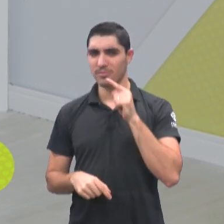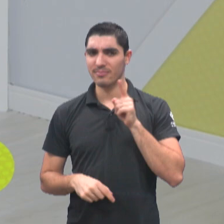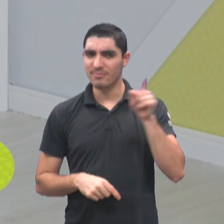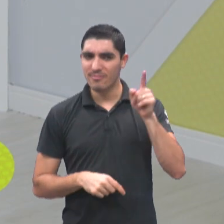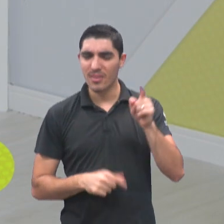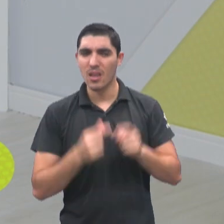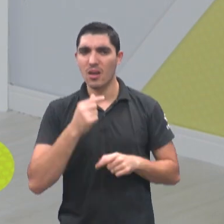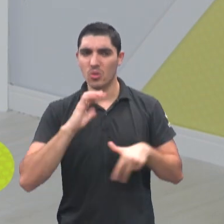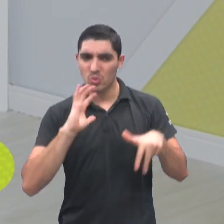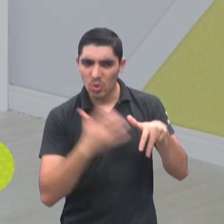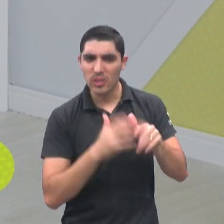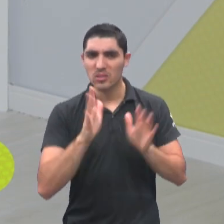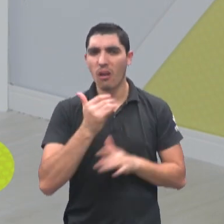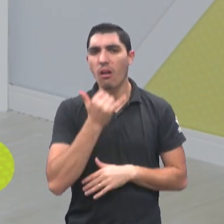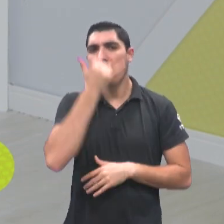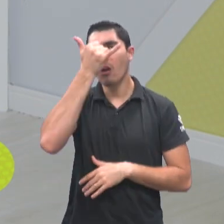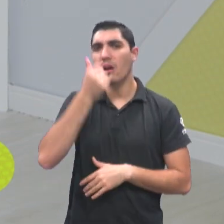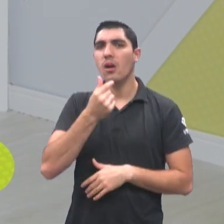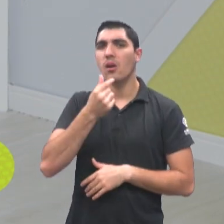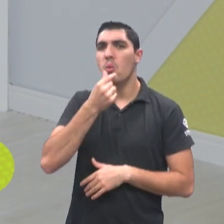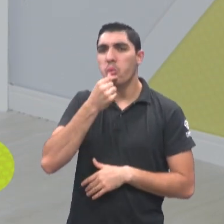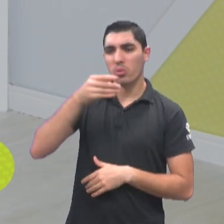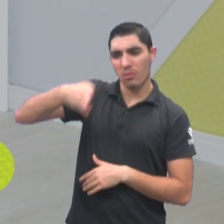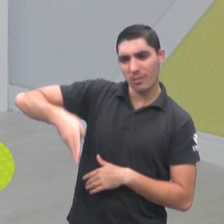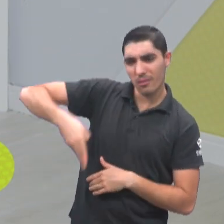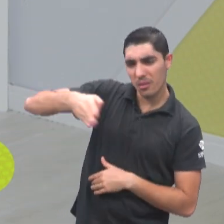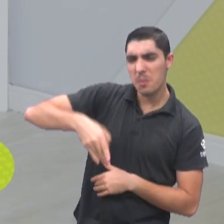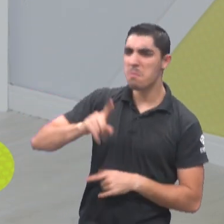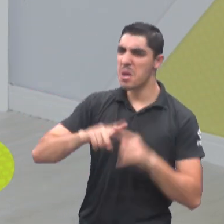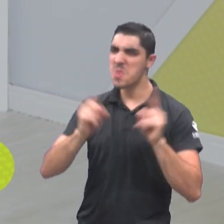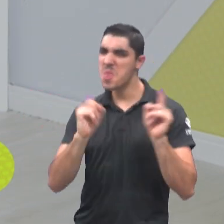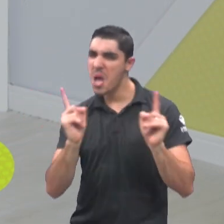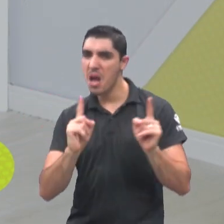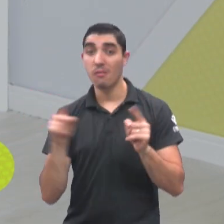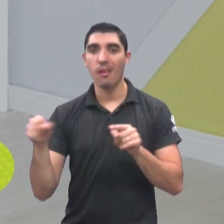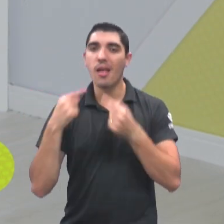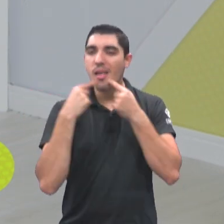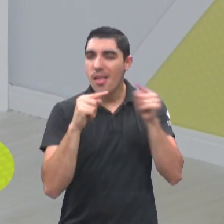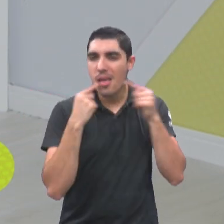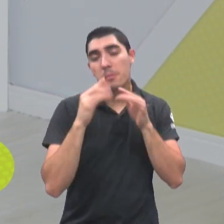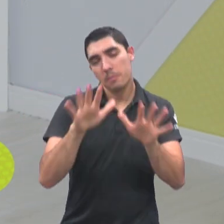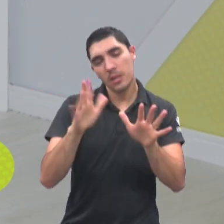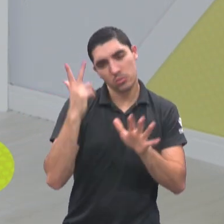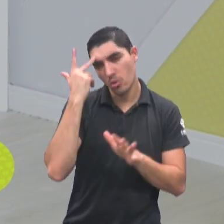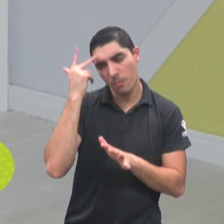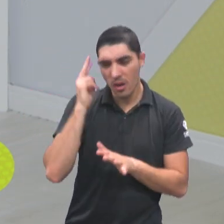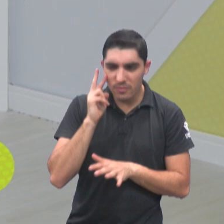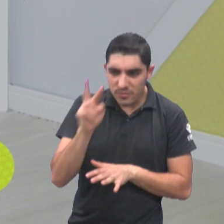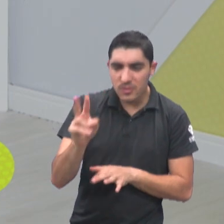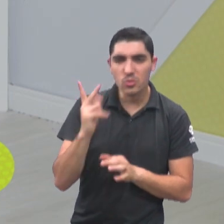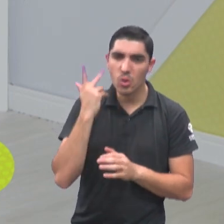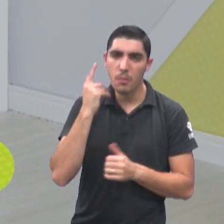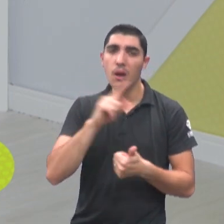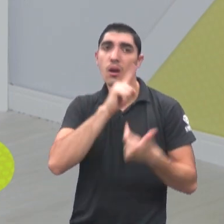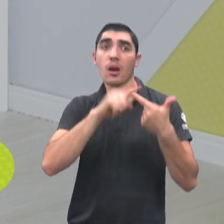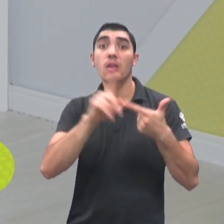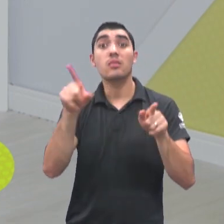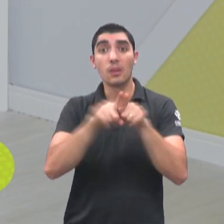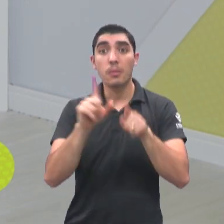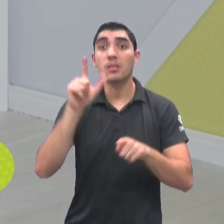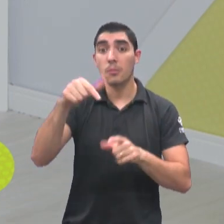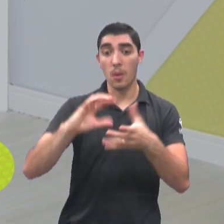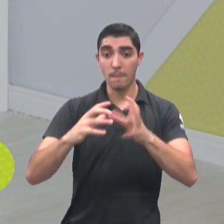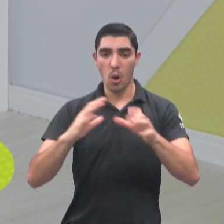foi, teve também outros lances, a bola na mão, que também eles interpretaram que seria pênalti e também a gente viu que não foi. Então os ânimos estavam